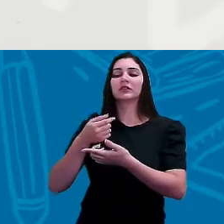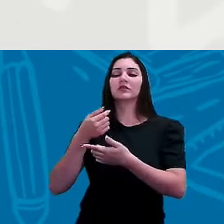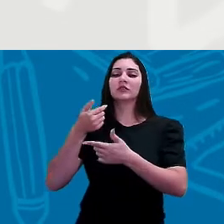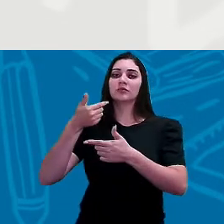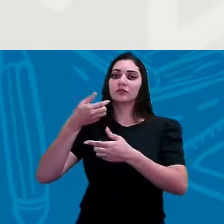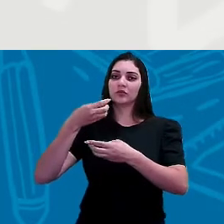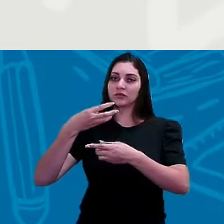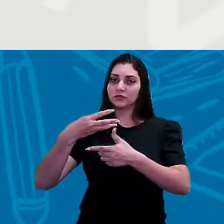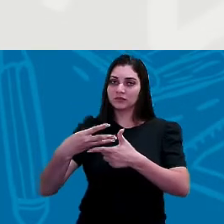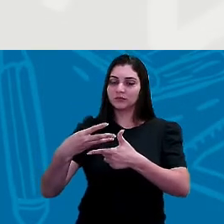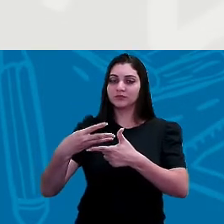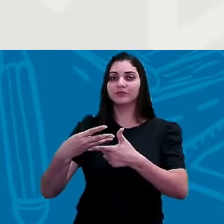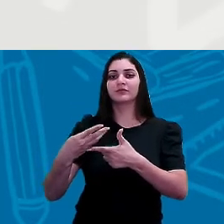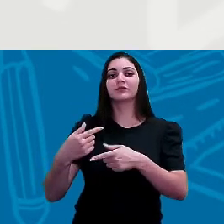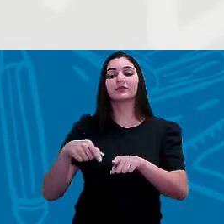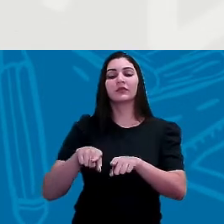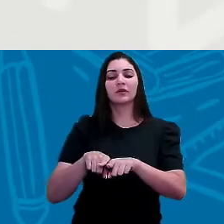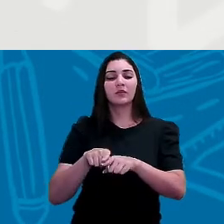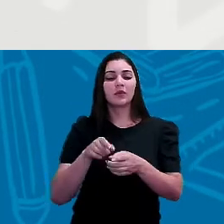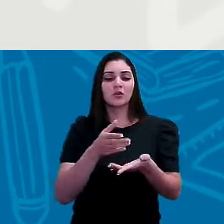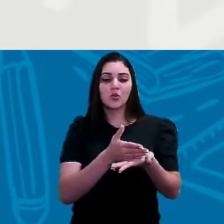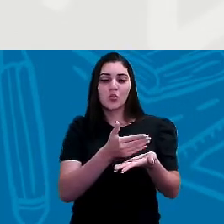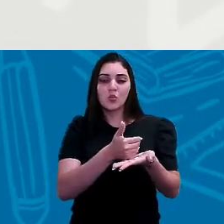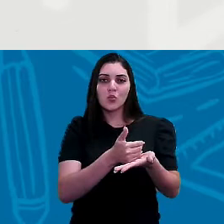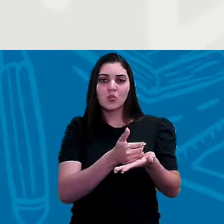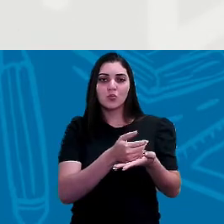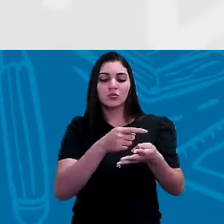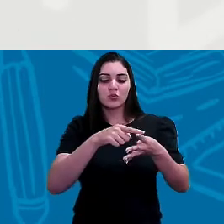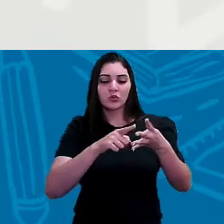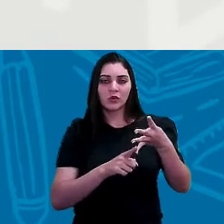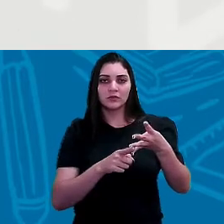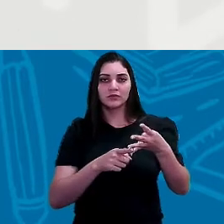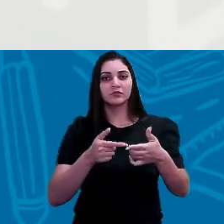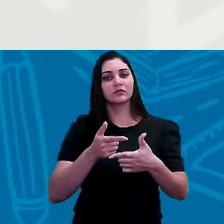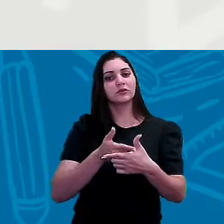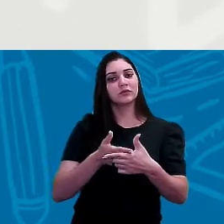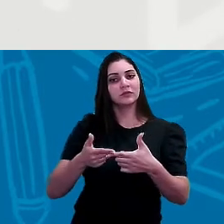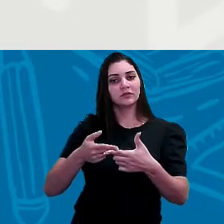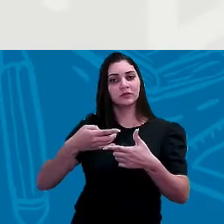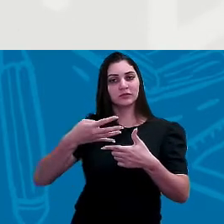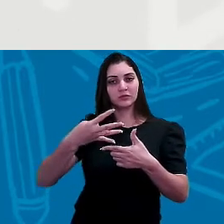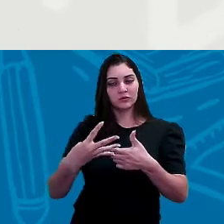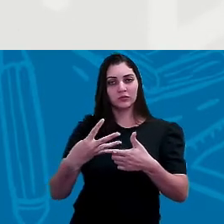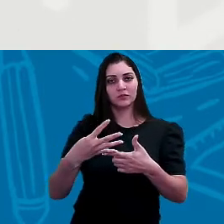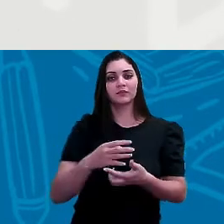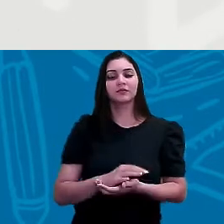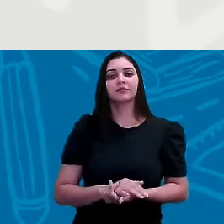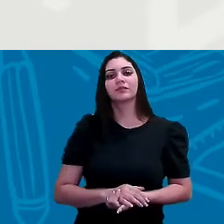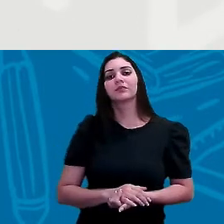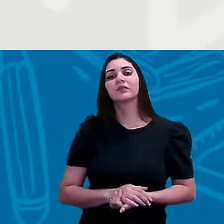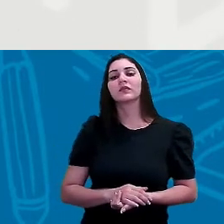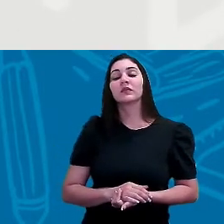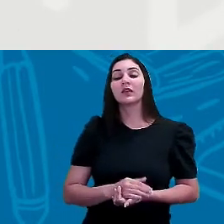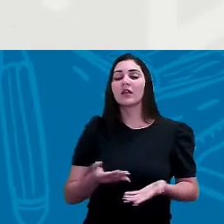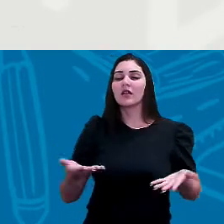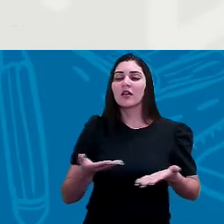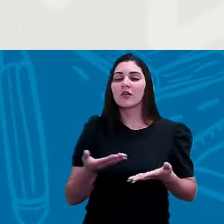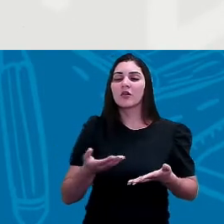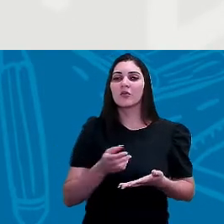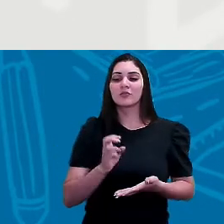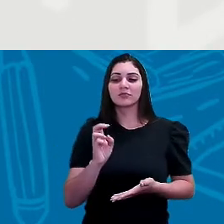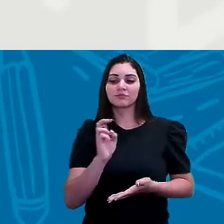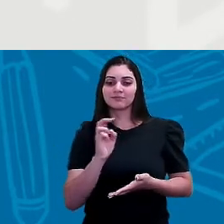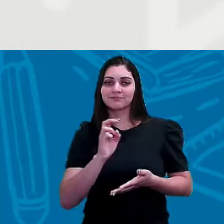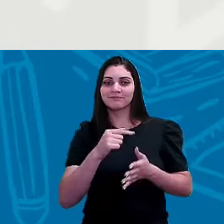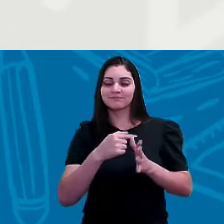eu divido por 3, quarta parte eu divido por 4. Quinta parte,